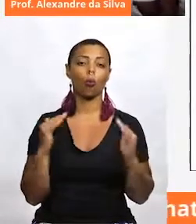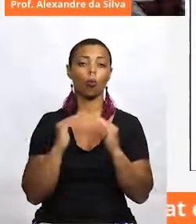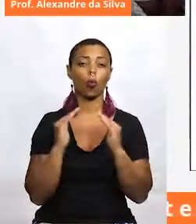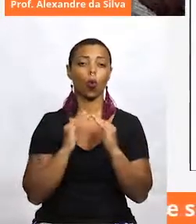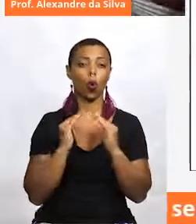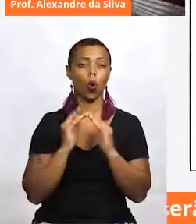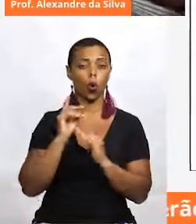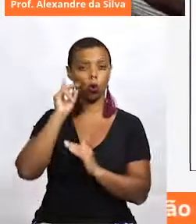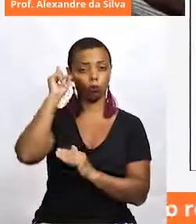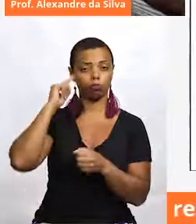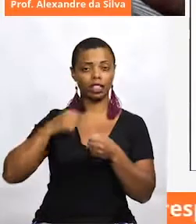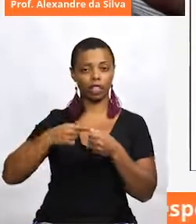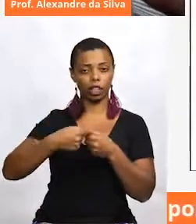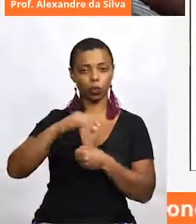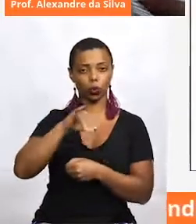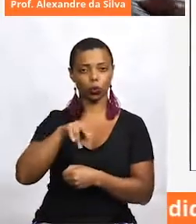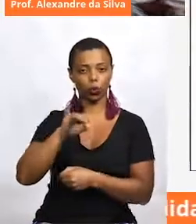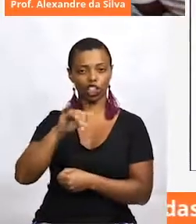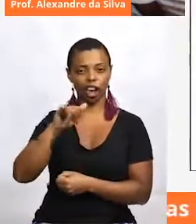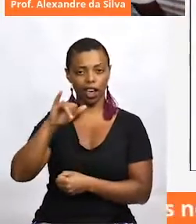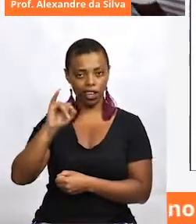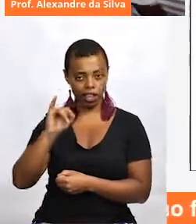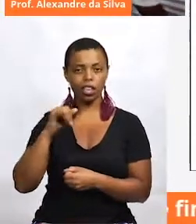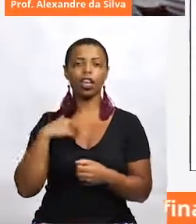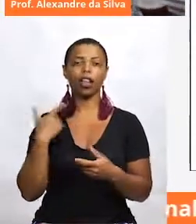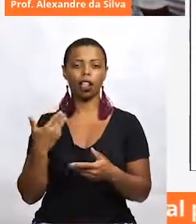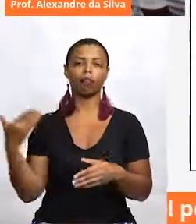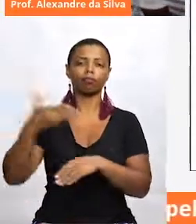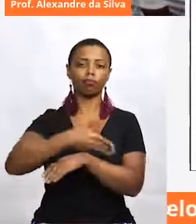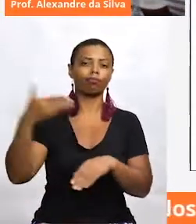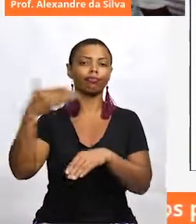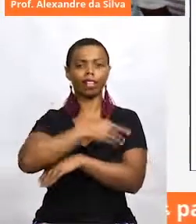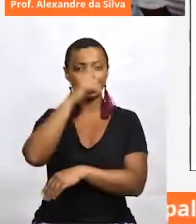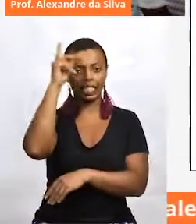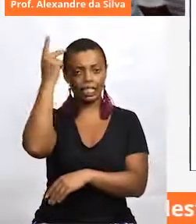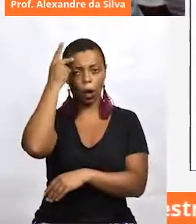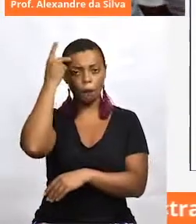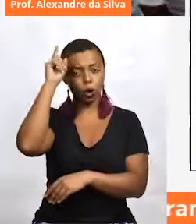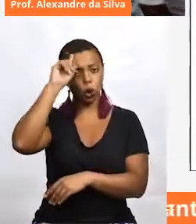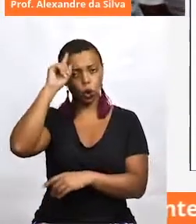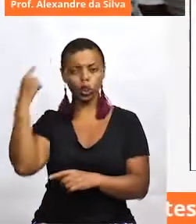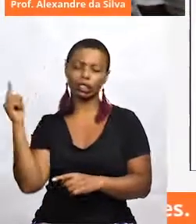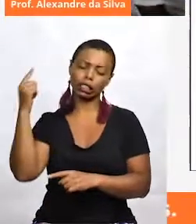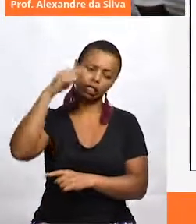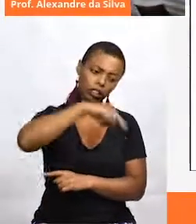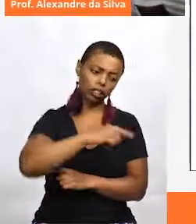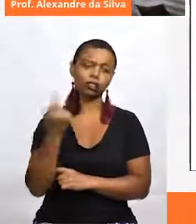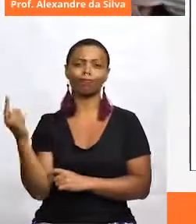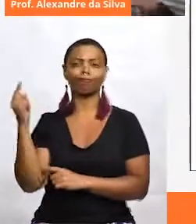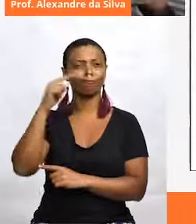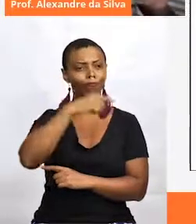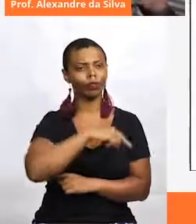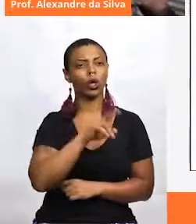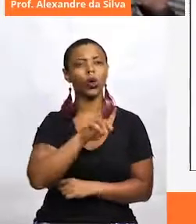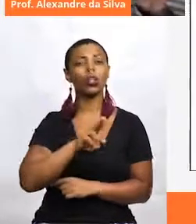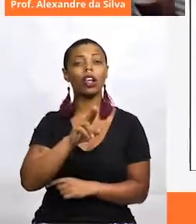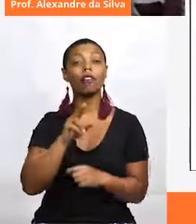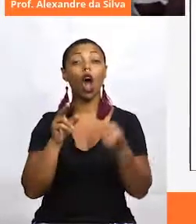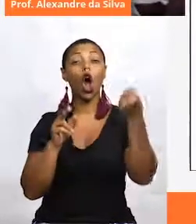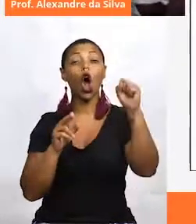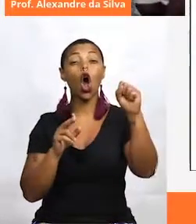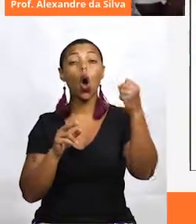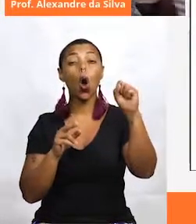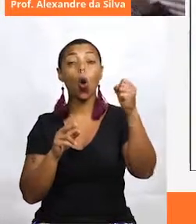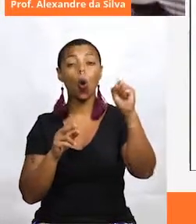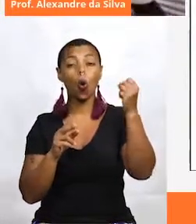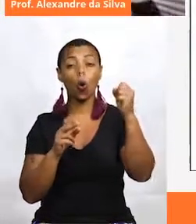em Jundiaí, e vinha para São Paulo todos os dias. Né, foi uma fase que eu utilizava 8 conduções, né,